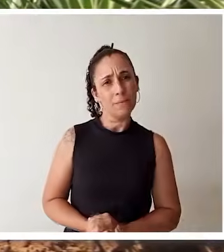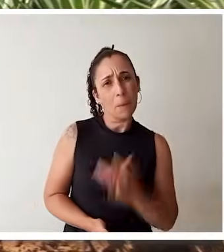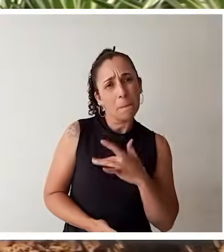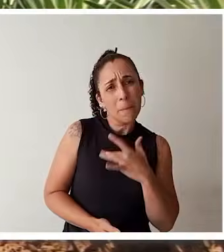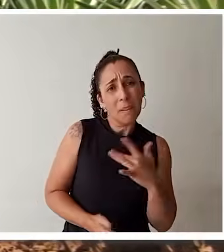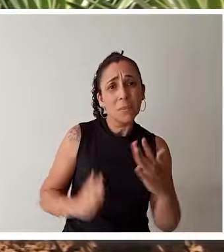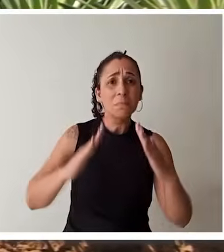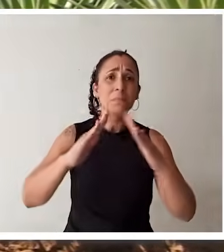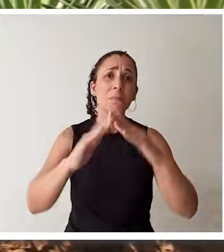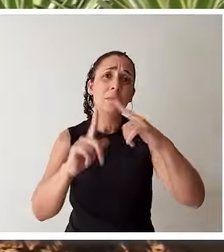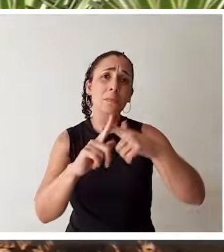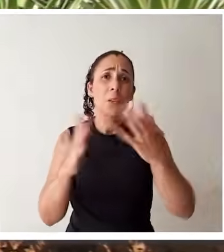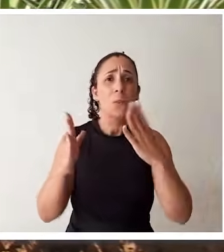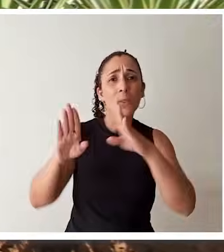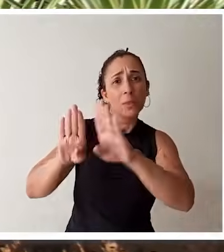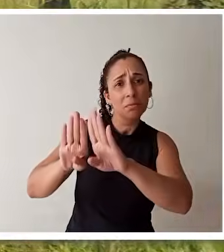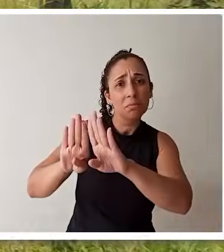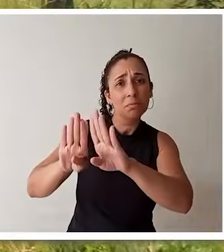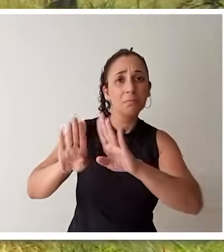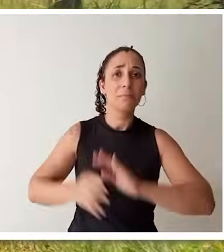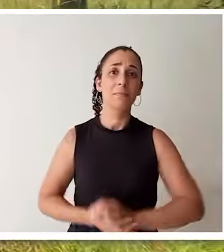Uma pena que ela estava fechada.